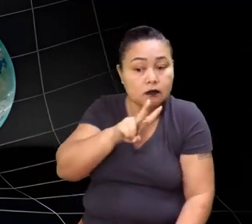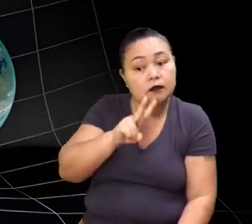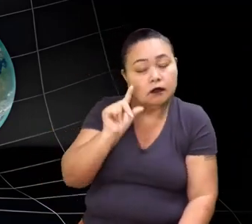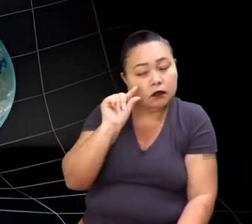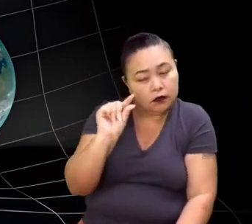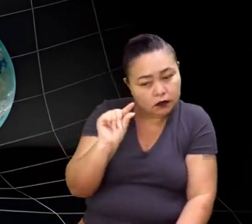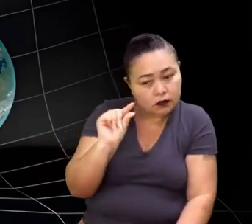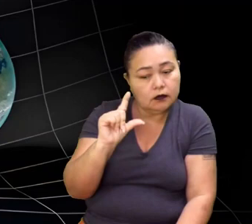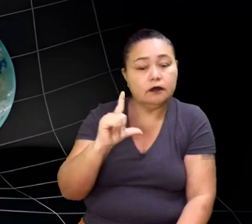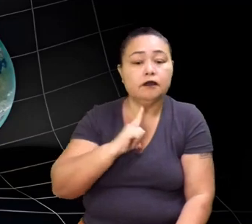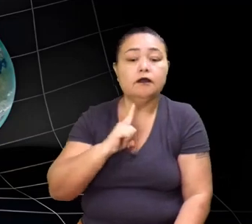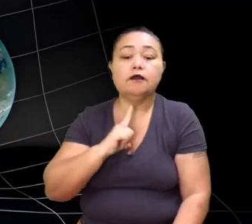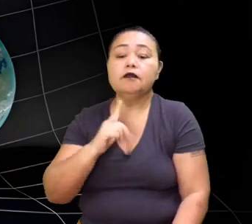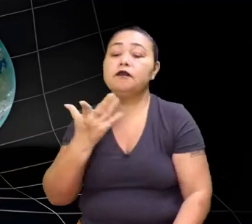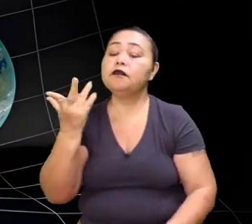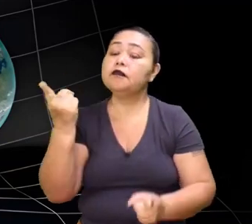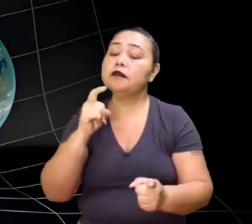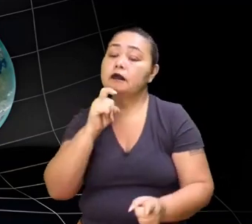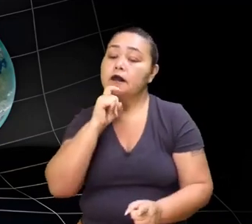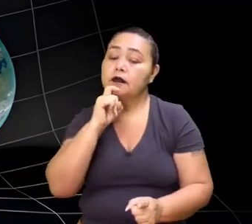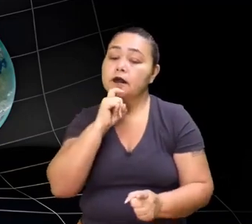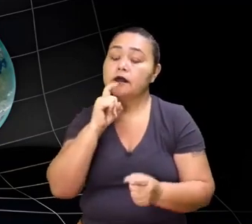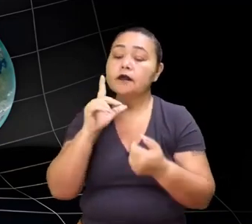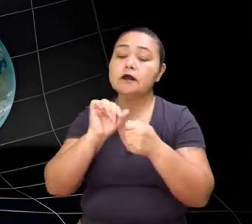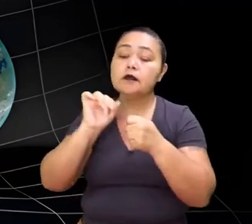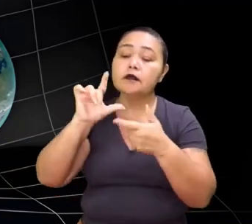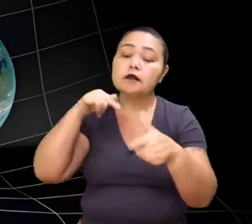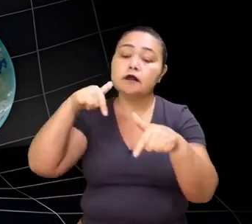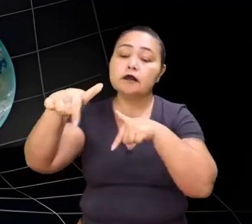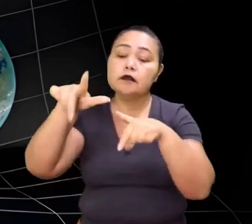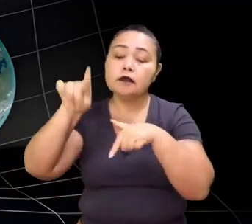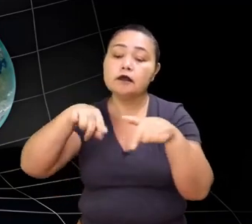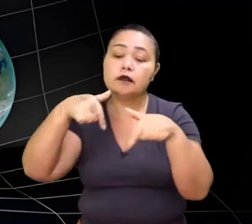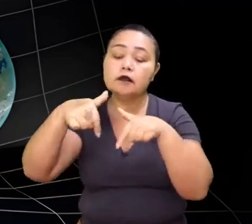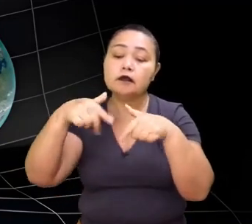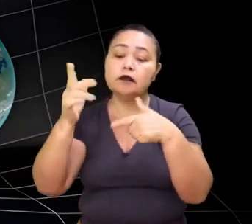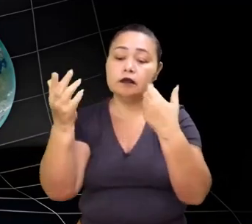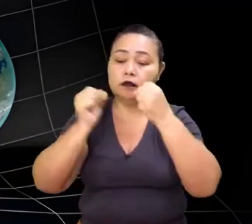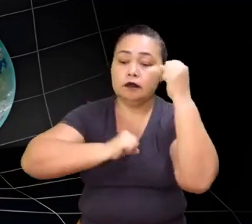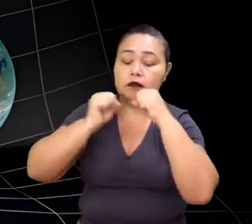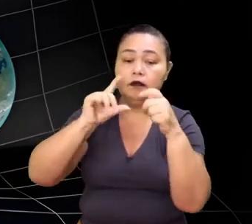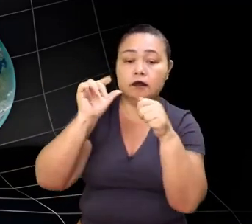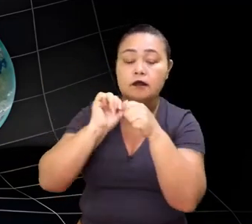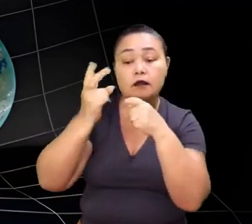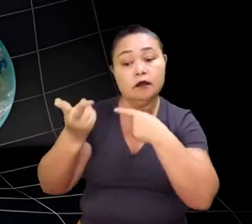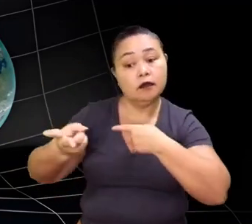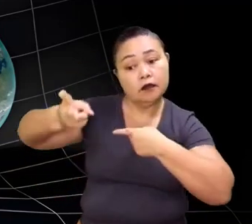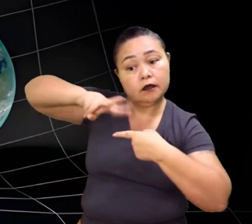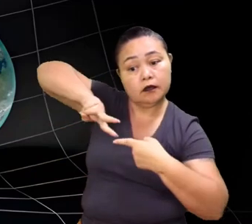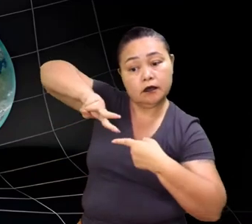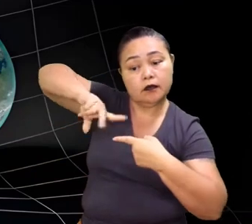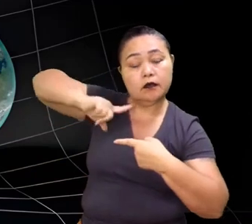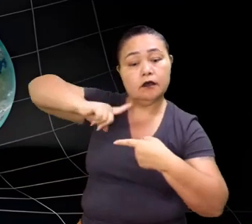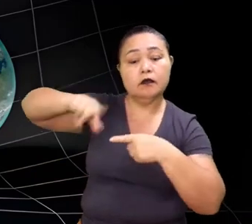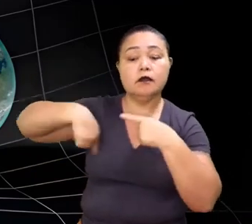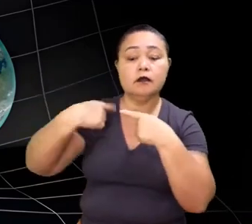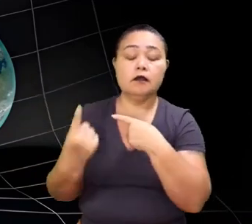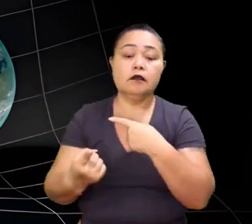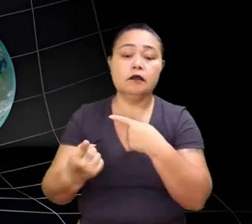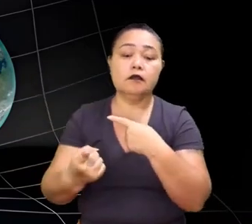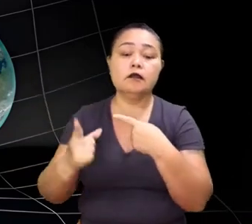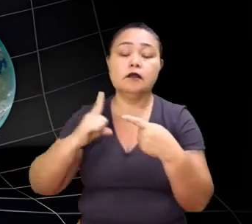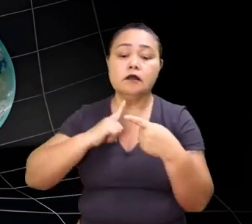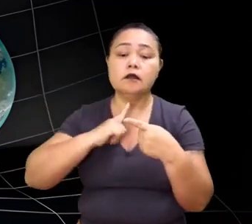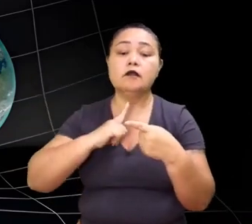muito as máquinas frigoríficas Elas têm o trabalho de fazer o trabalho inverso que nós temos normalmente